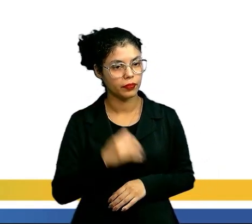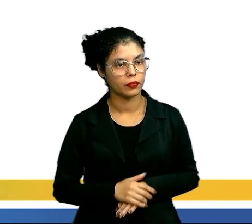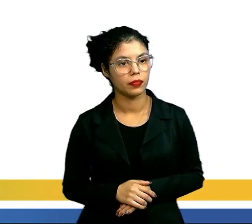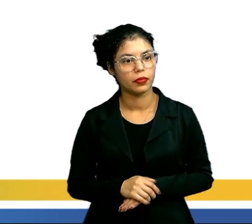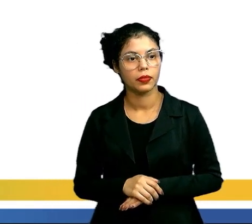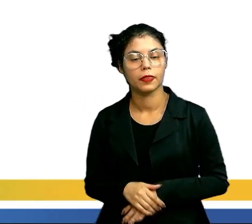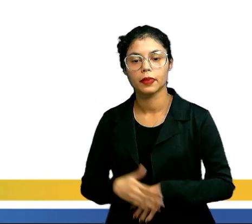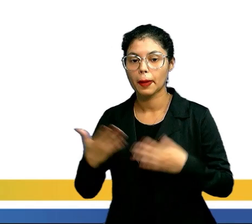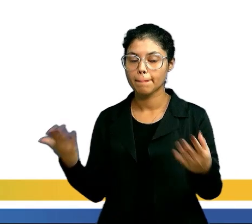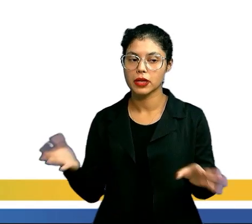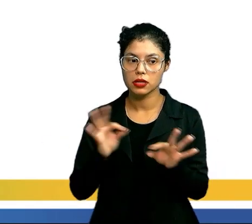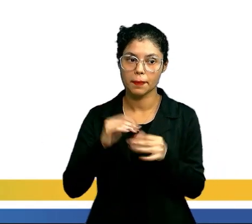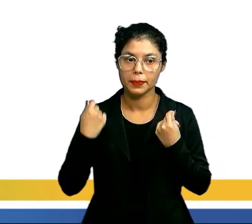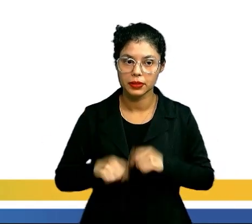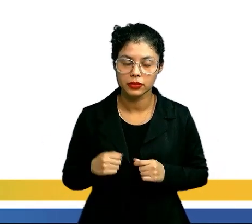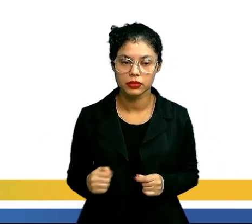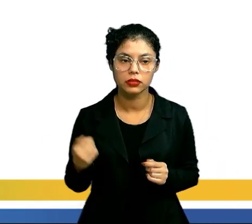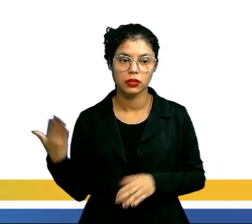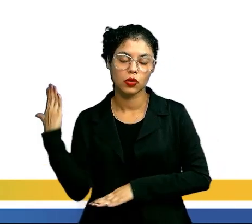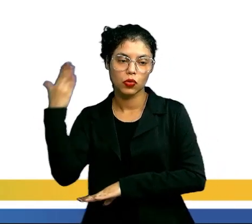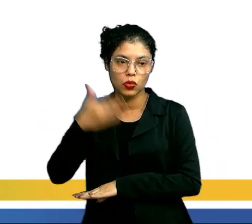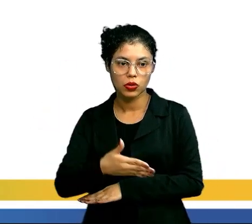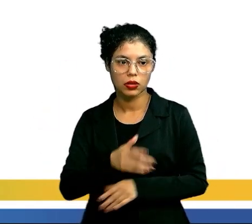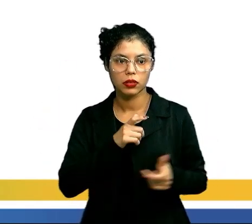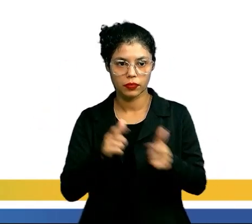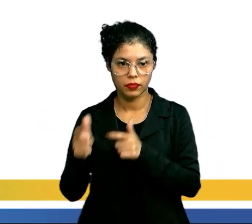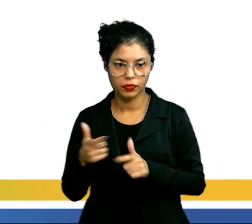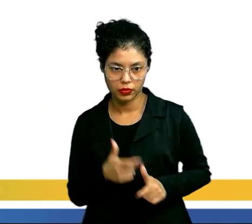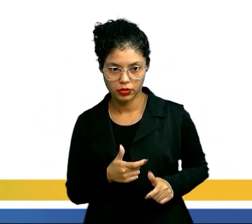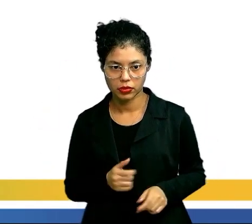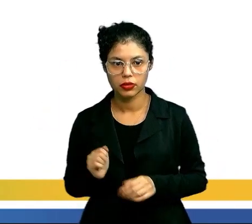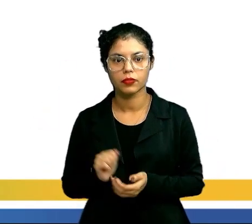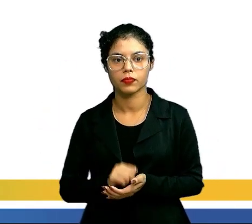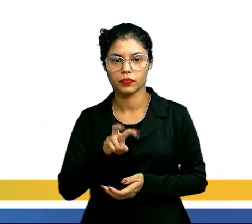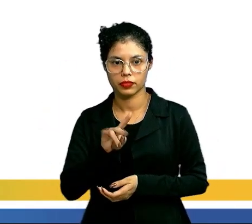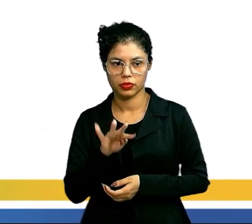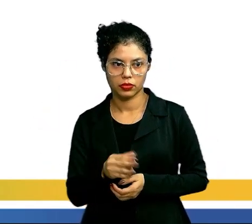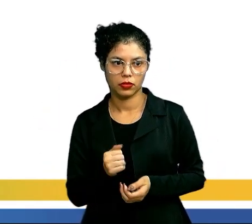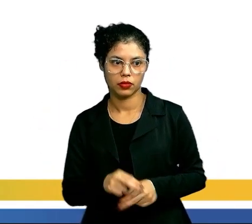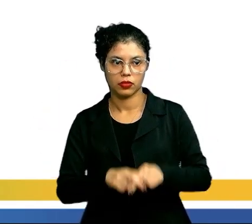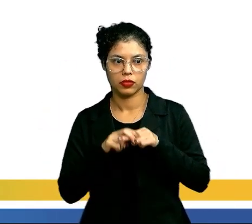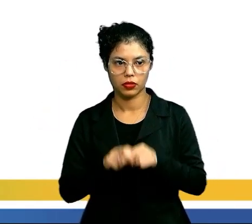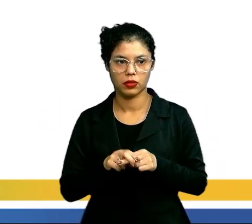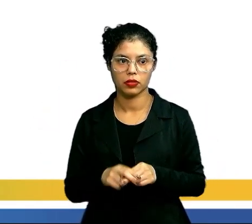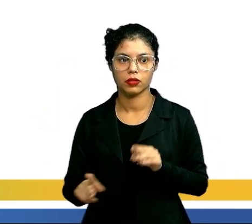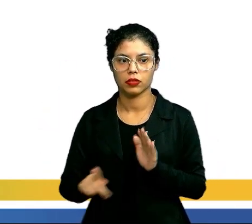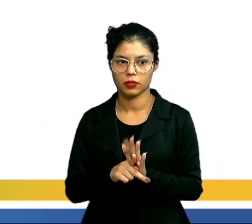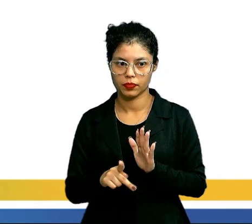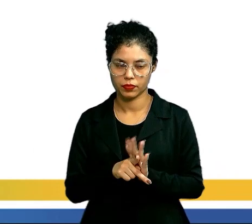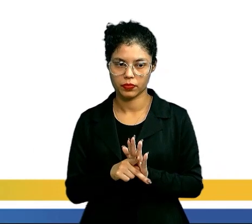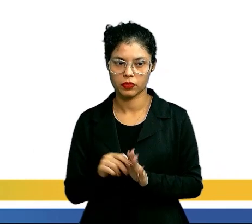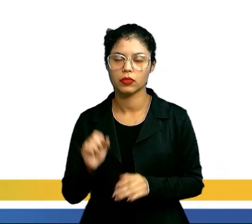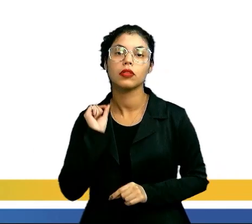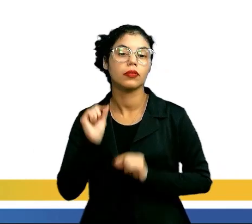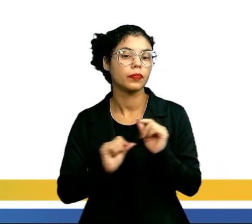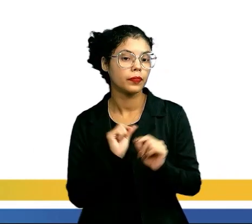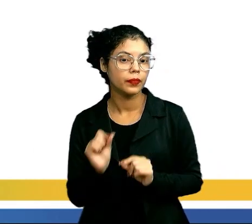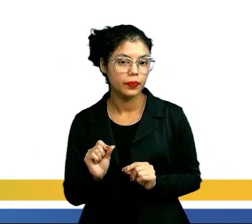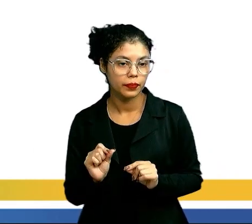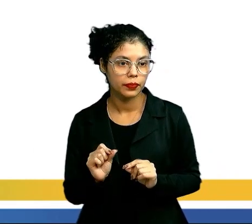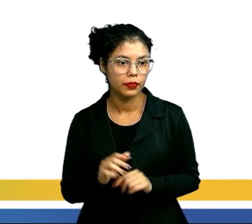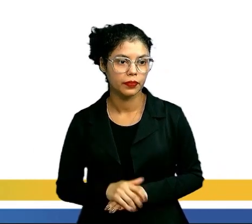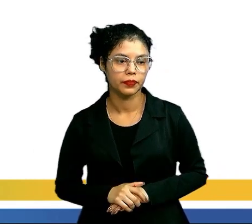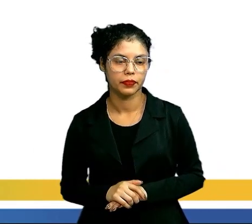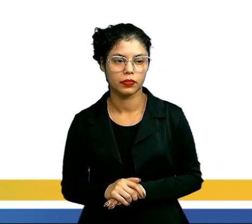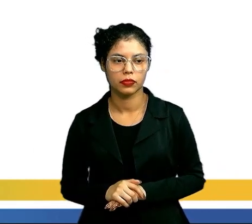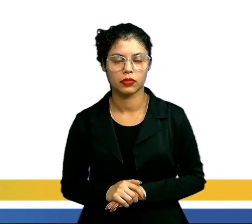pessoal. Então, medidas que interferem na localização do hospedeiro pelo vetor por meio dessas modalidades sensorial